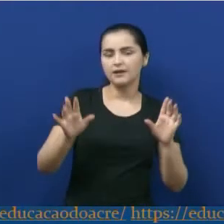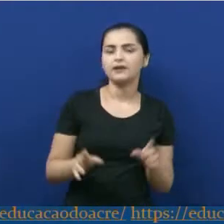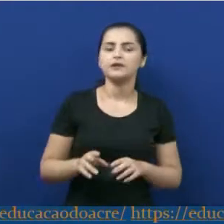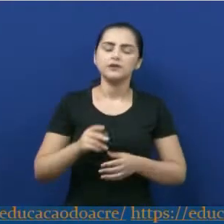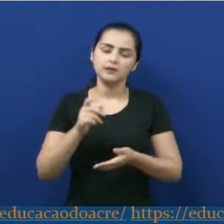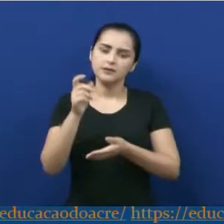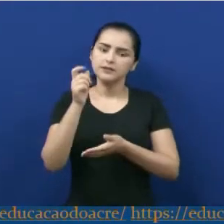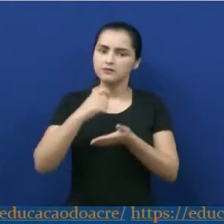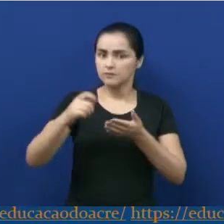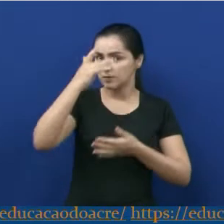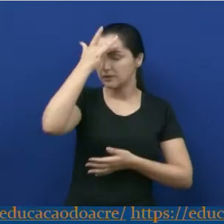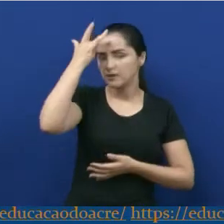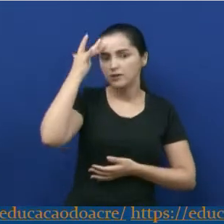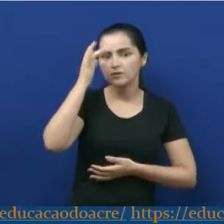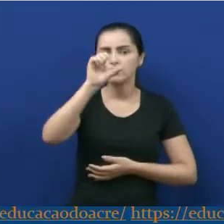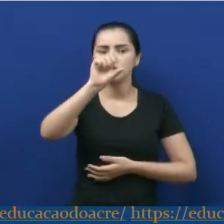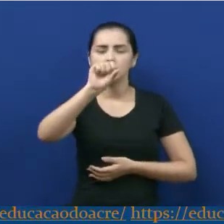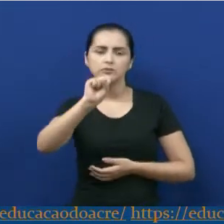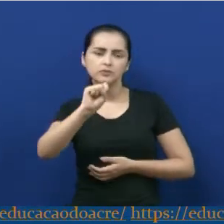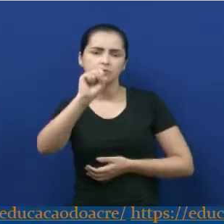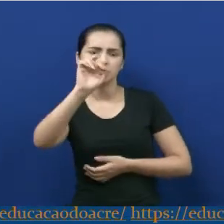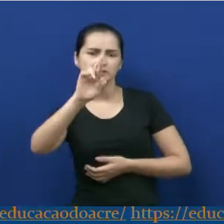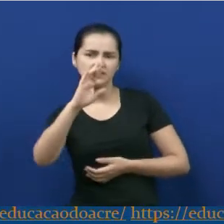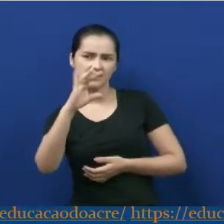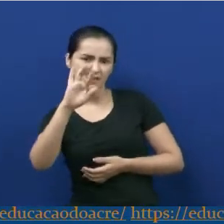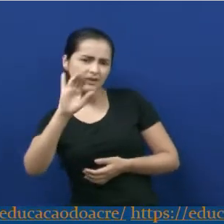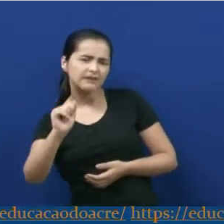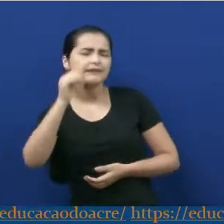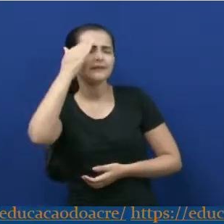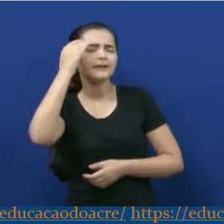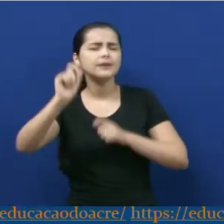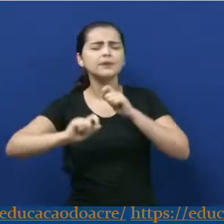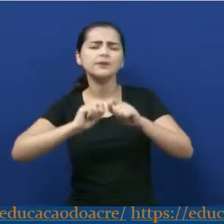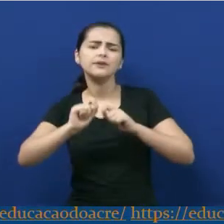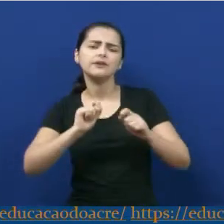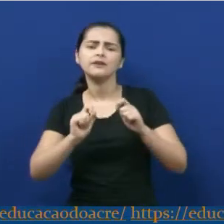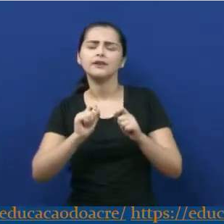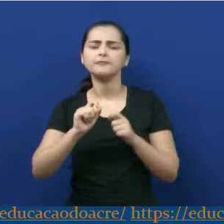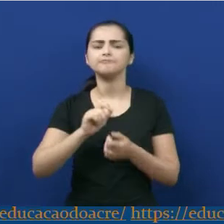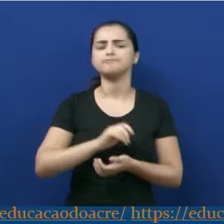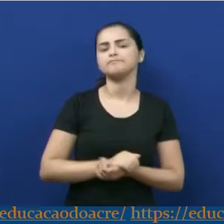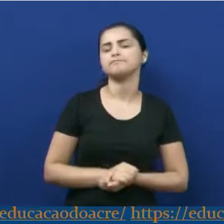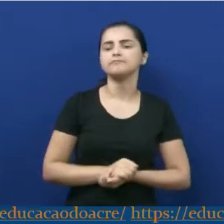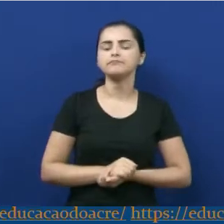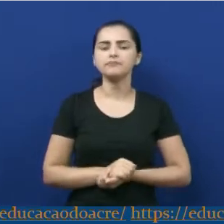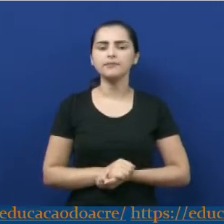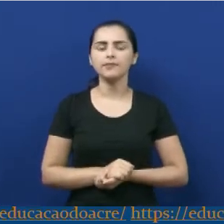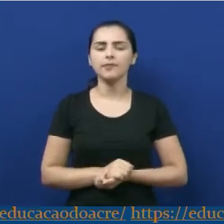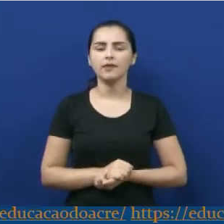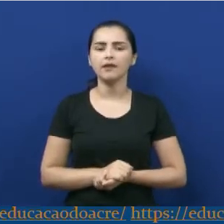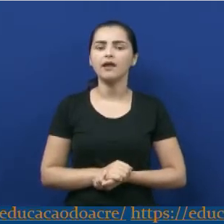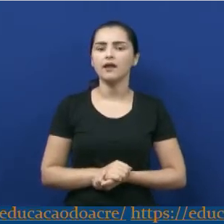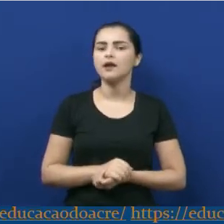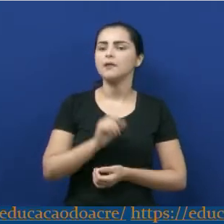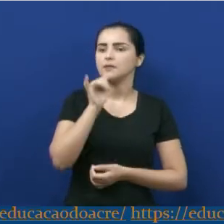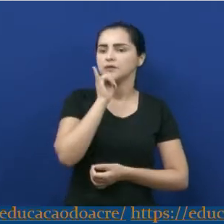Sartre vamos entender o que que é o existencialismo segundo jean-paul Sartre